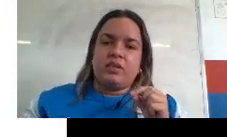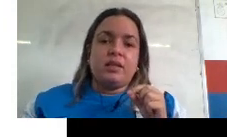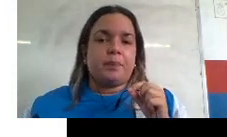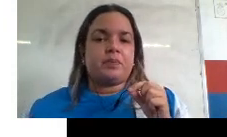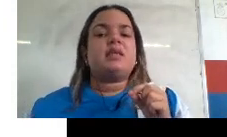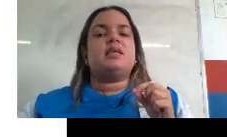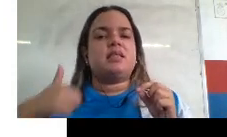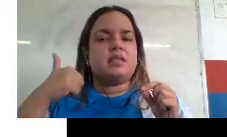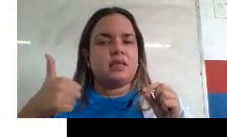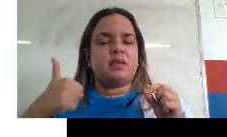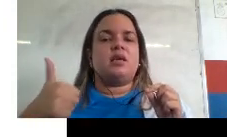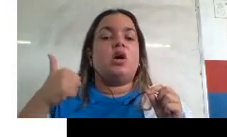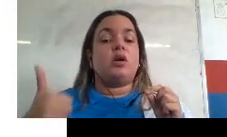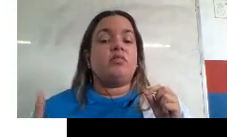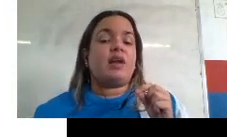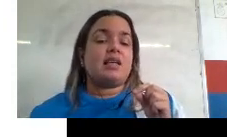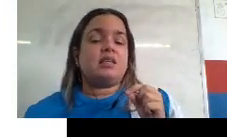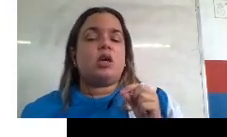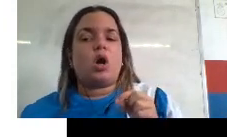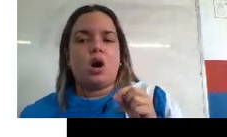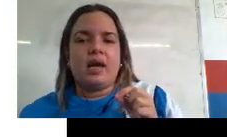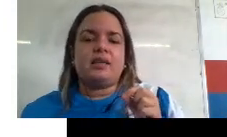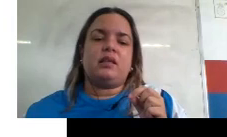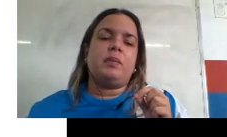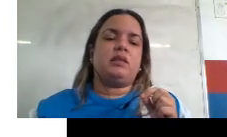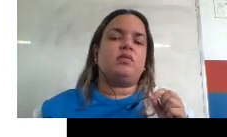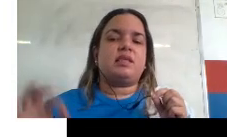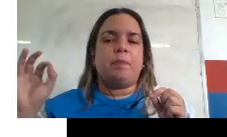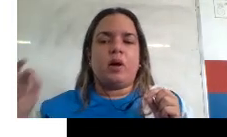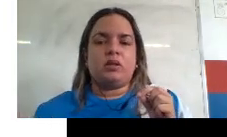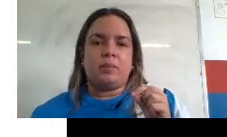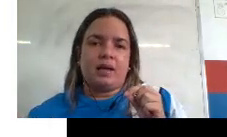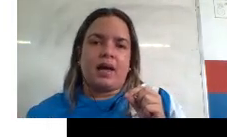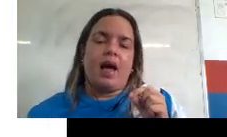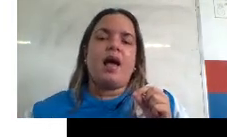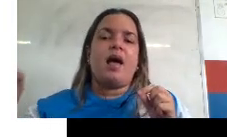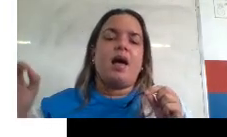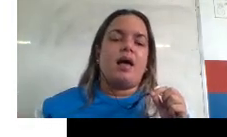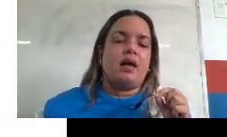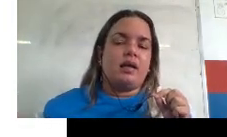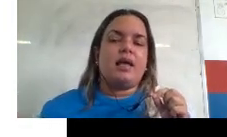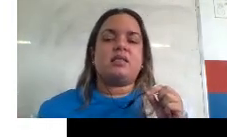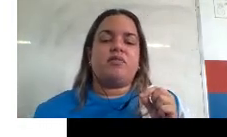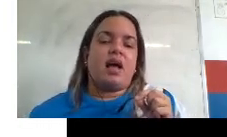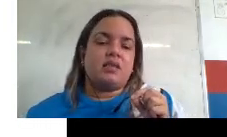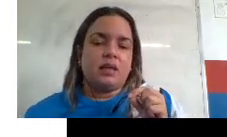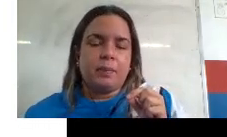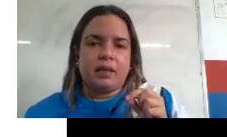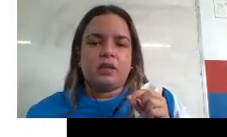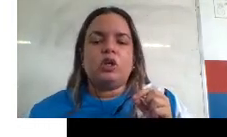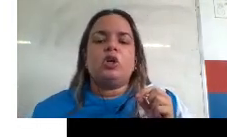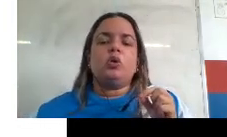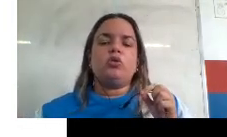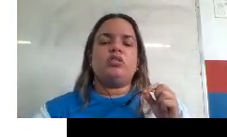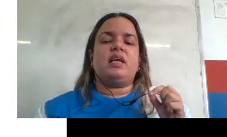direito à vida? Sim. Frase correta também. Então, você pode marcar essa frase